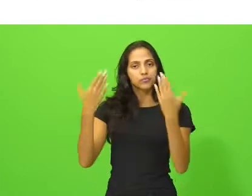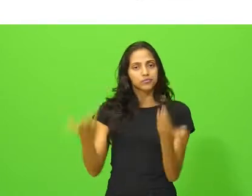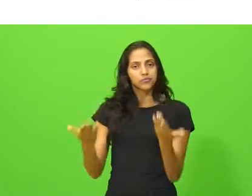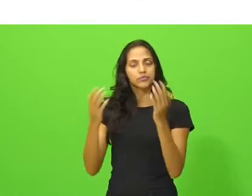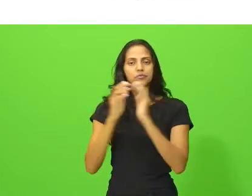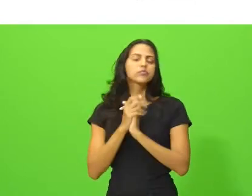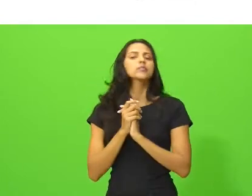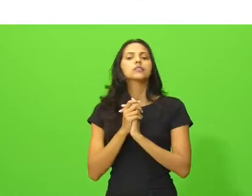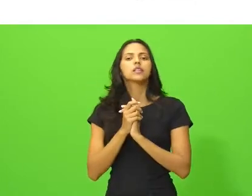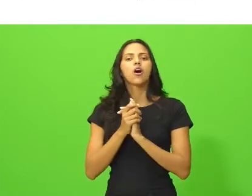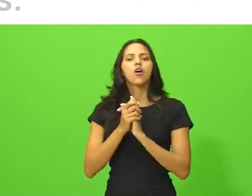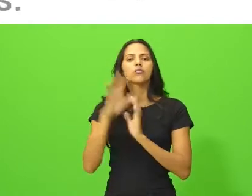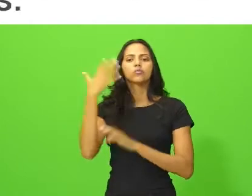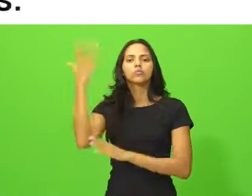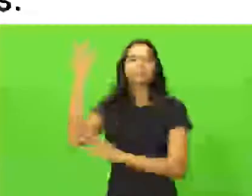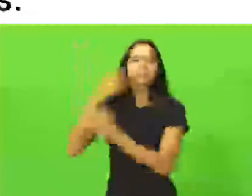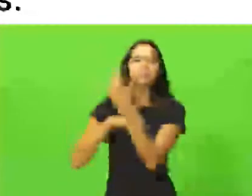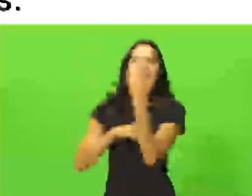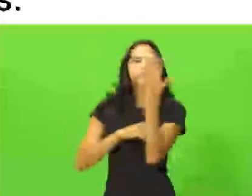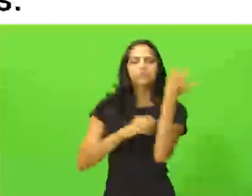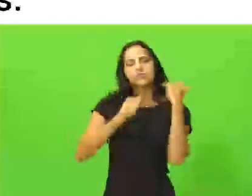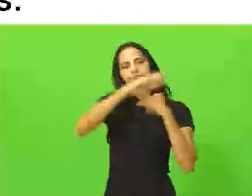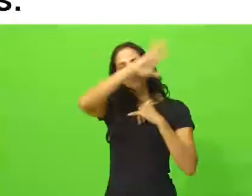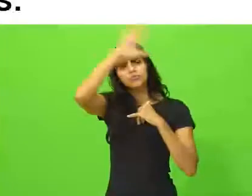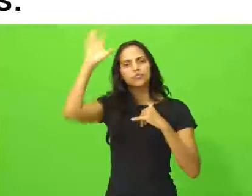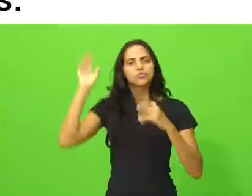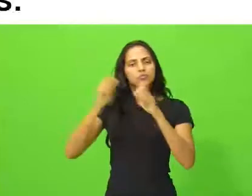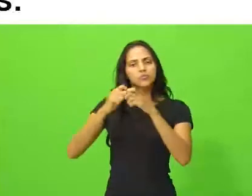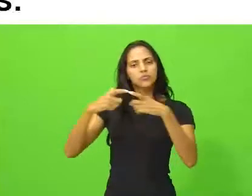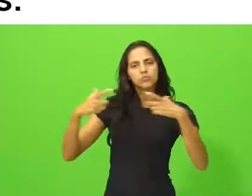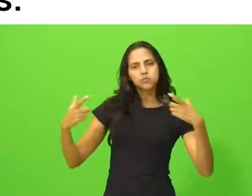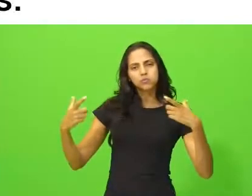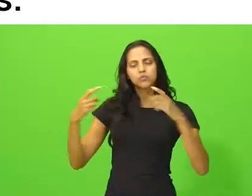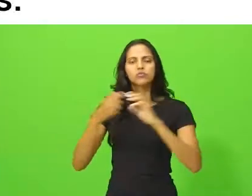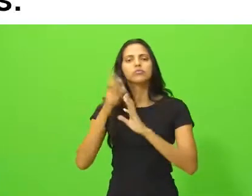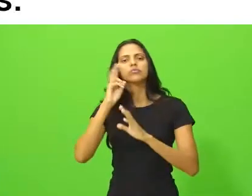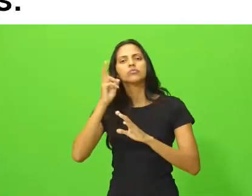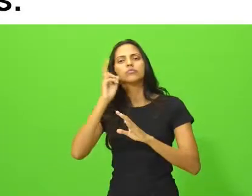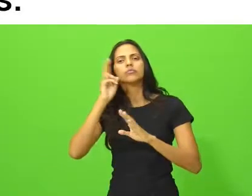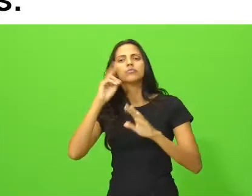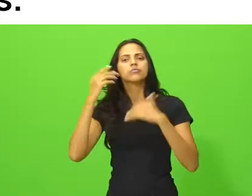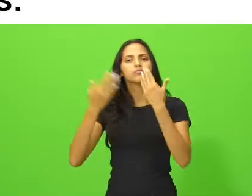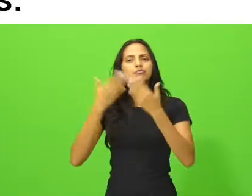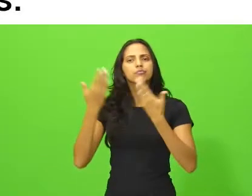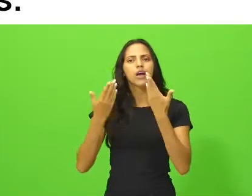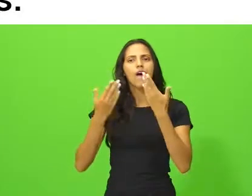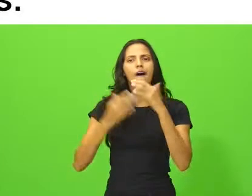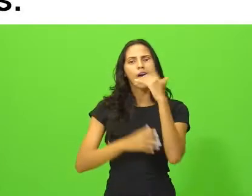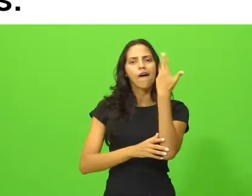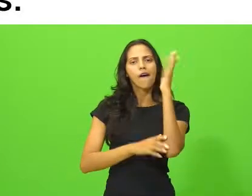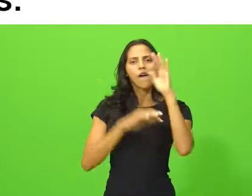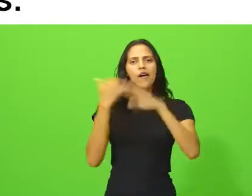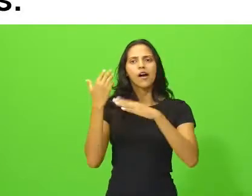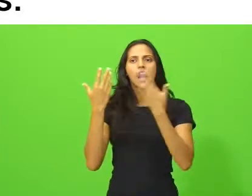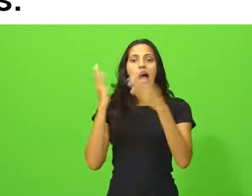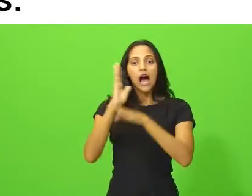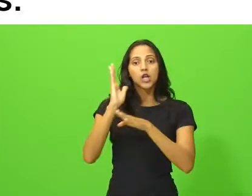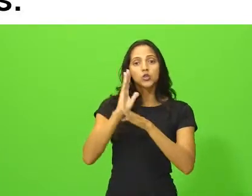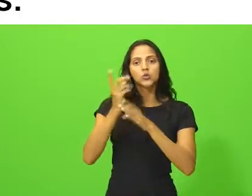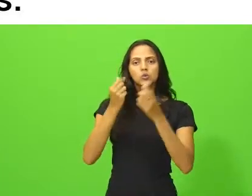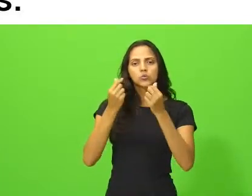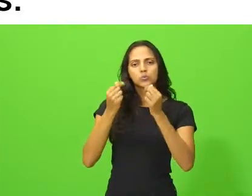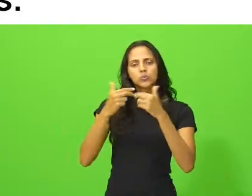Então, quando falamos, a floresta amazônica, com toda a sua imensidão, né, chegou a um processo econômico que tem contribuído